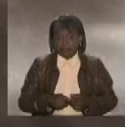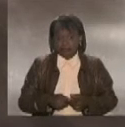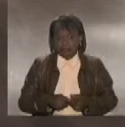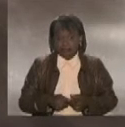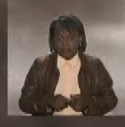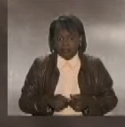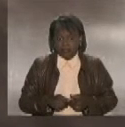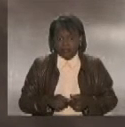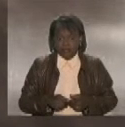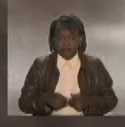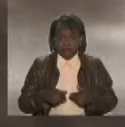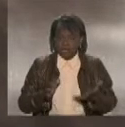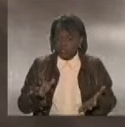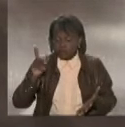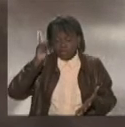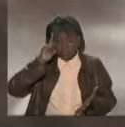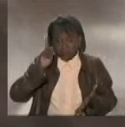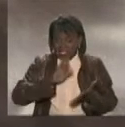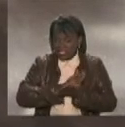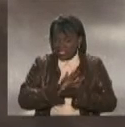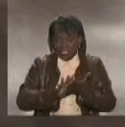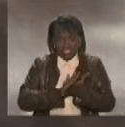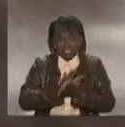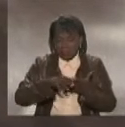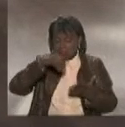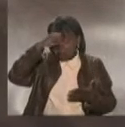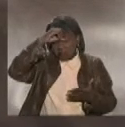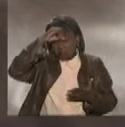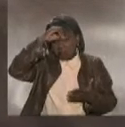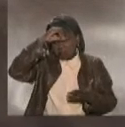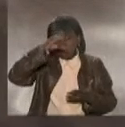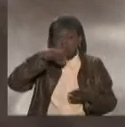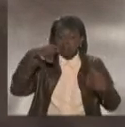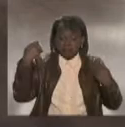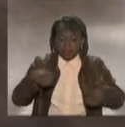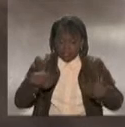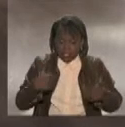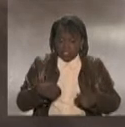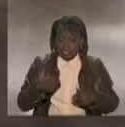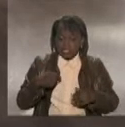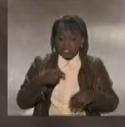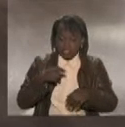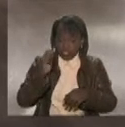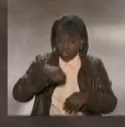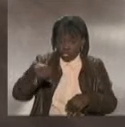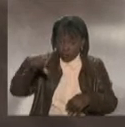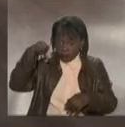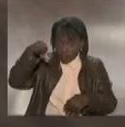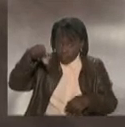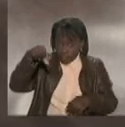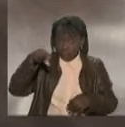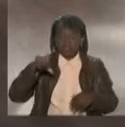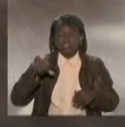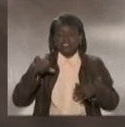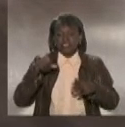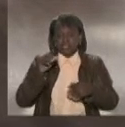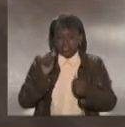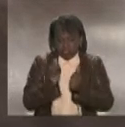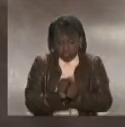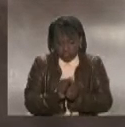idade e que não sabia absolutamente nada. É preciso, durante esses 9